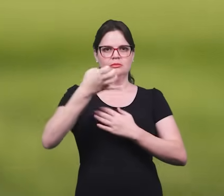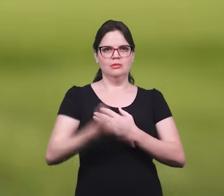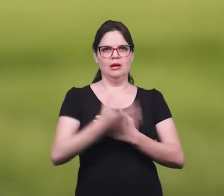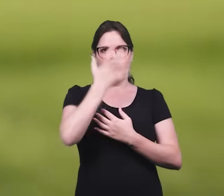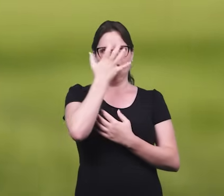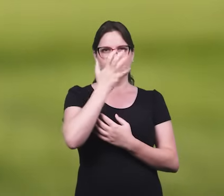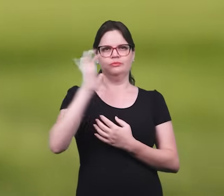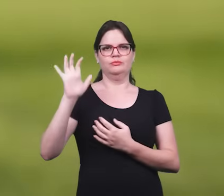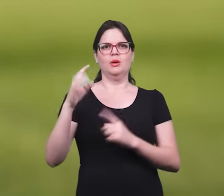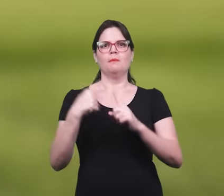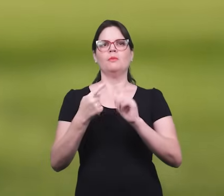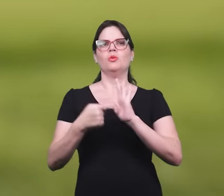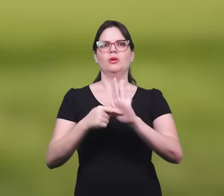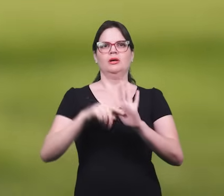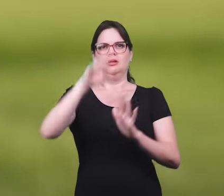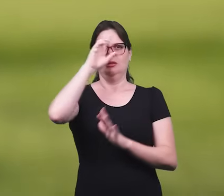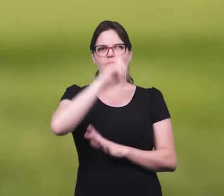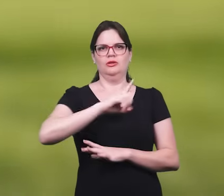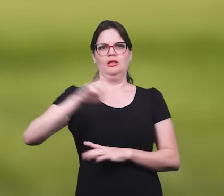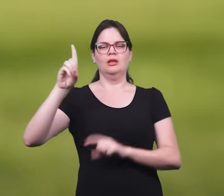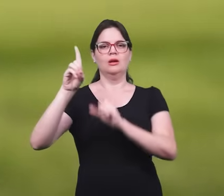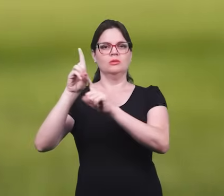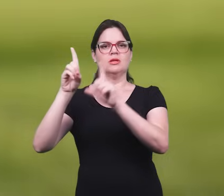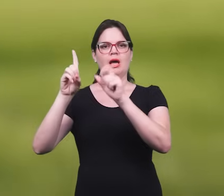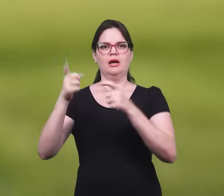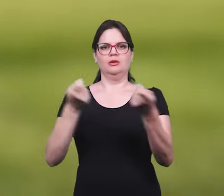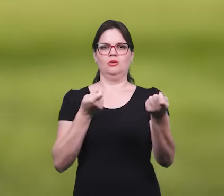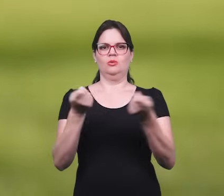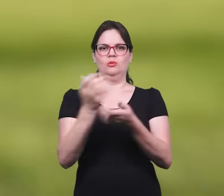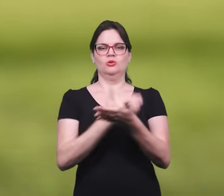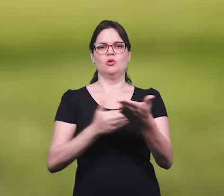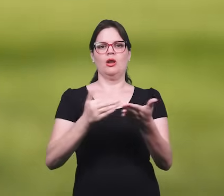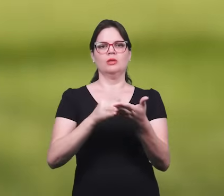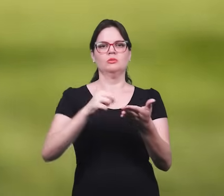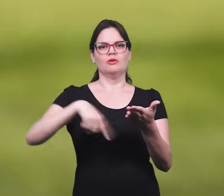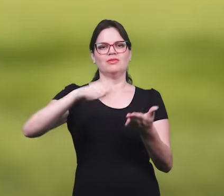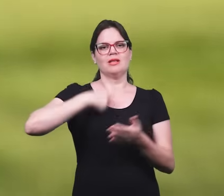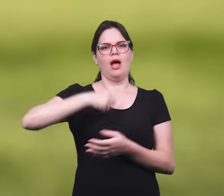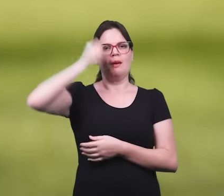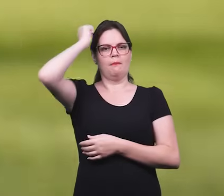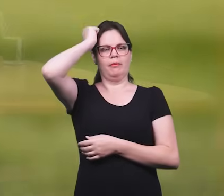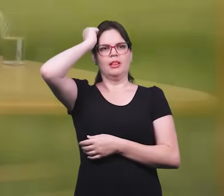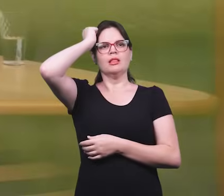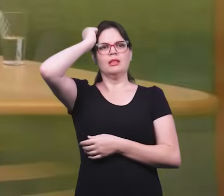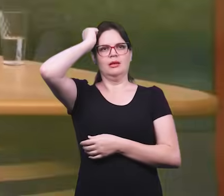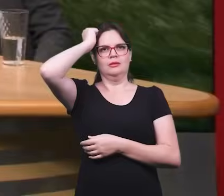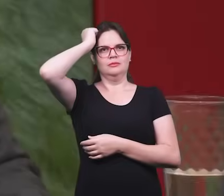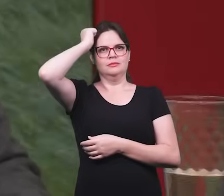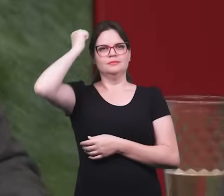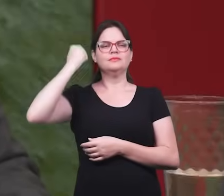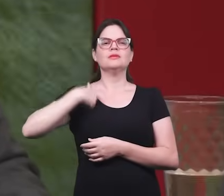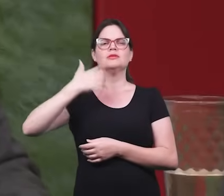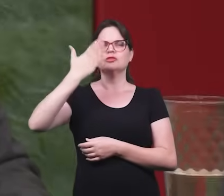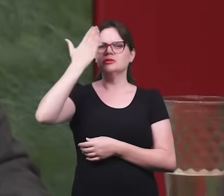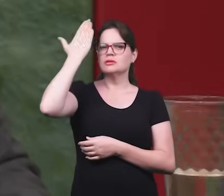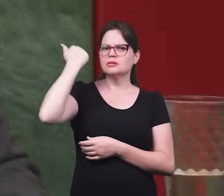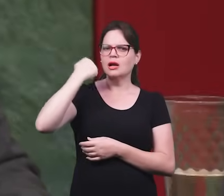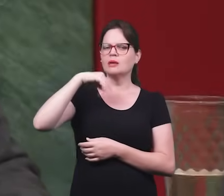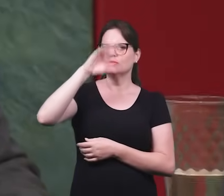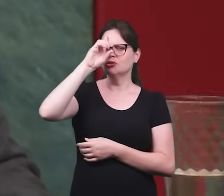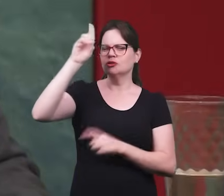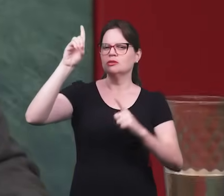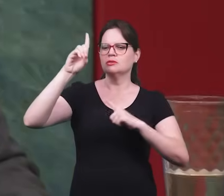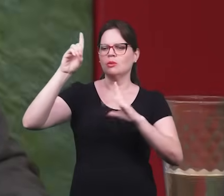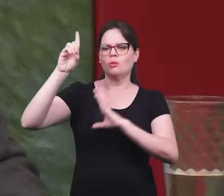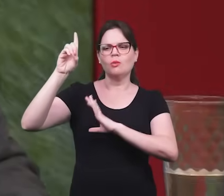é que conduz a benignidade de Deus é que conduz ao arrependimento ou seja nós sabemos do amor tão bom de Deus